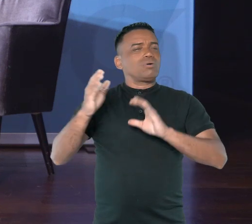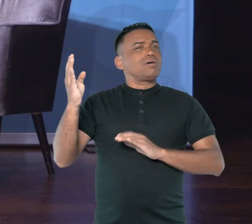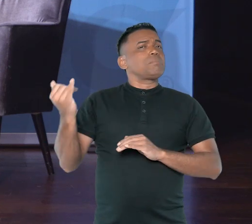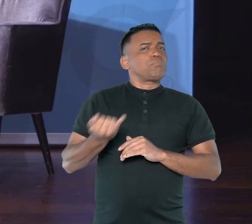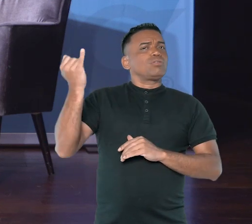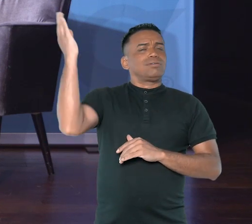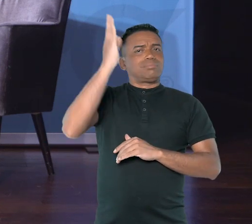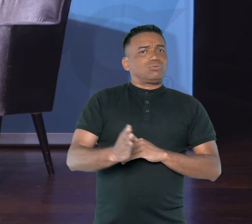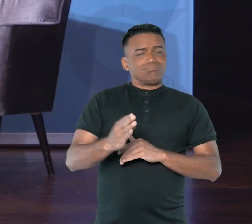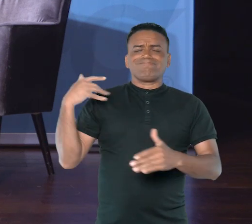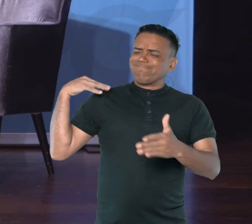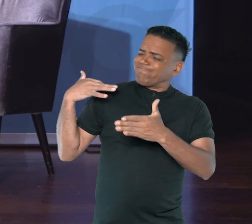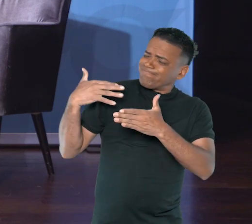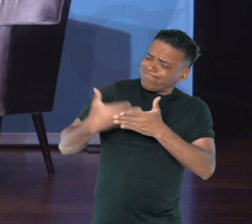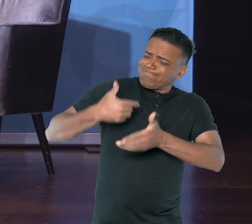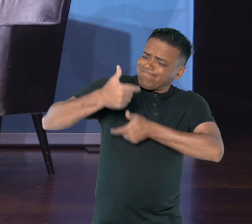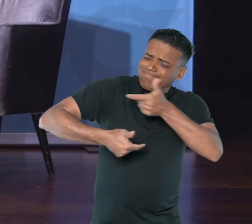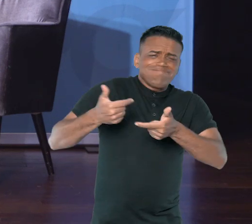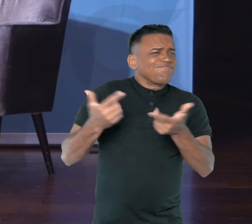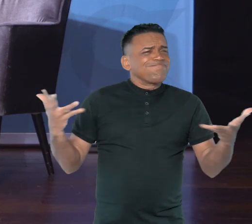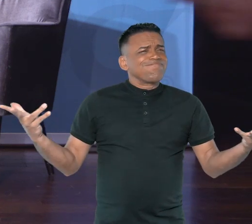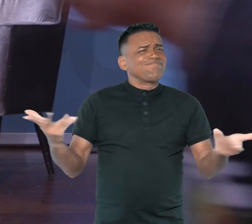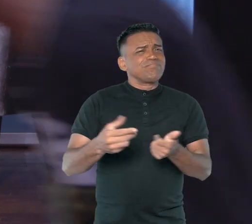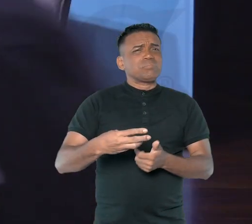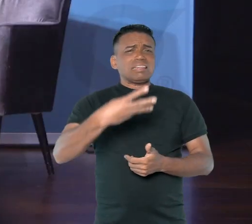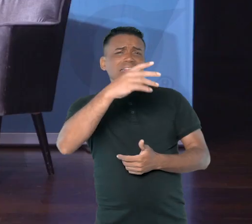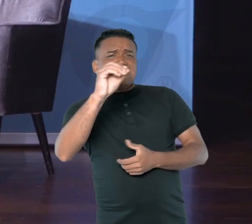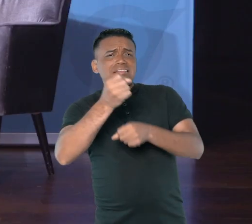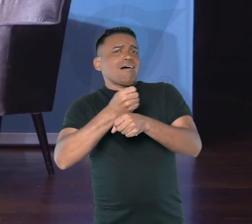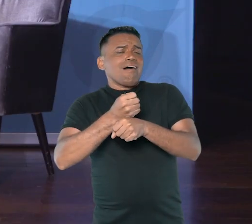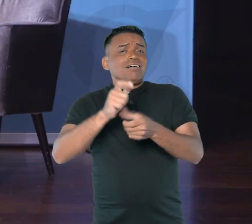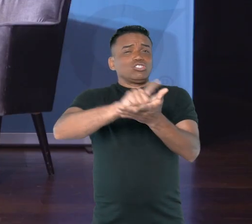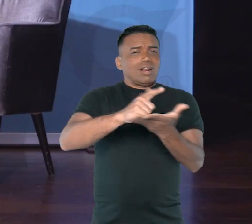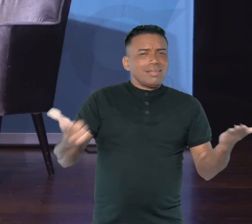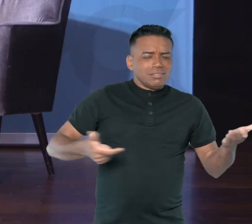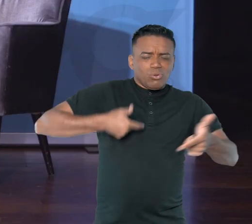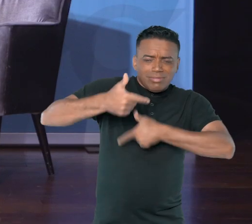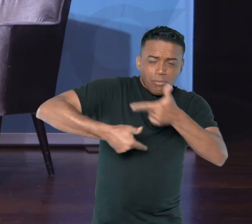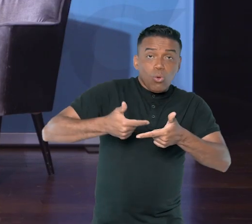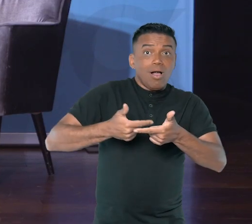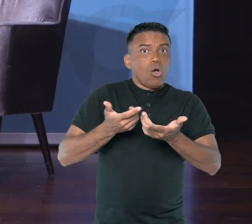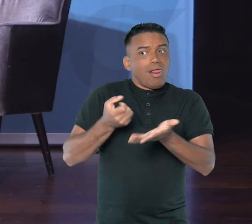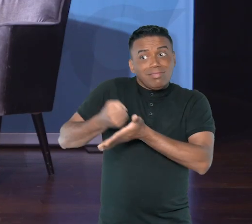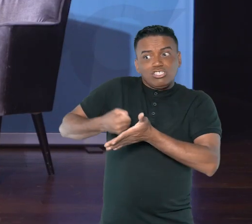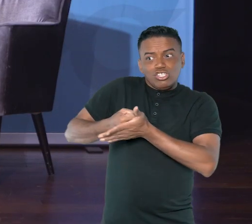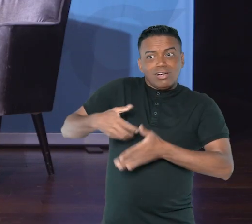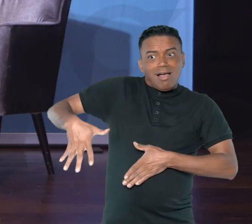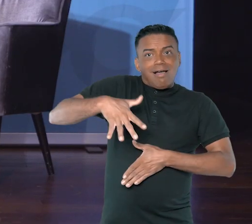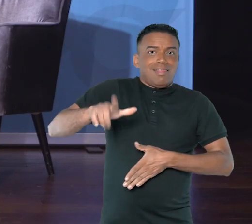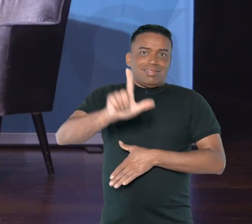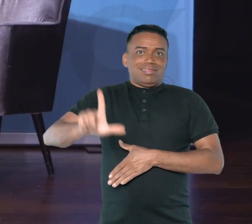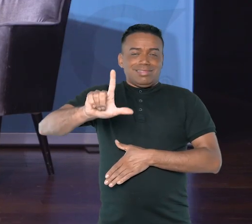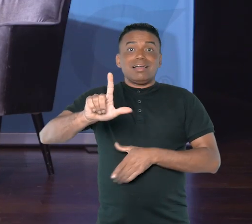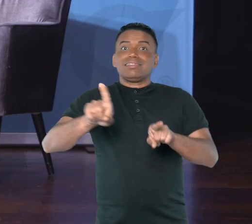trajetória bem-sucedida, em mais de 3 décadas de jornalismo, ela se dedica à carreira literária e ao